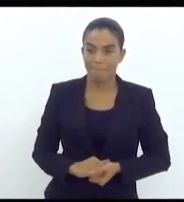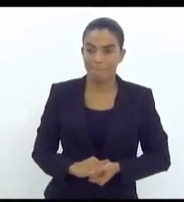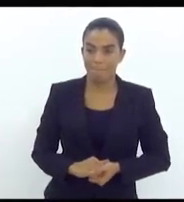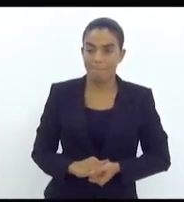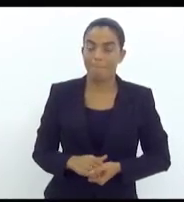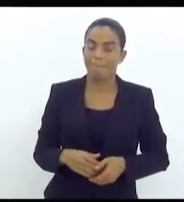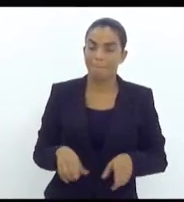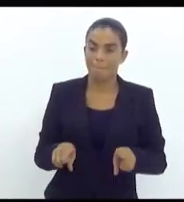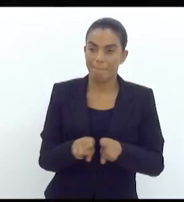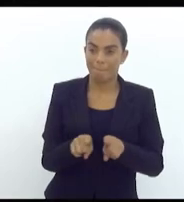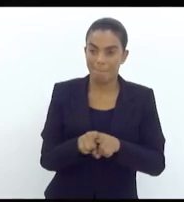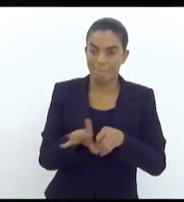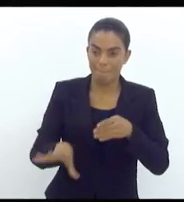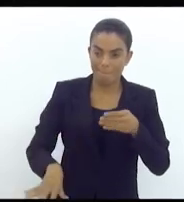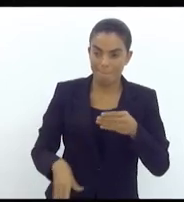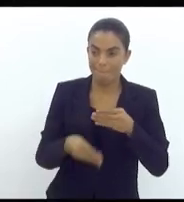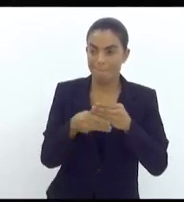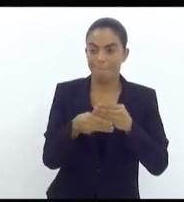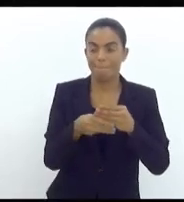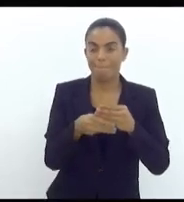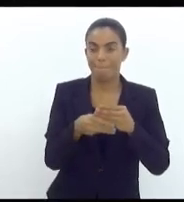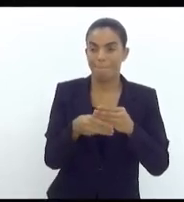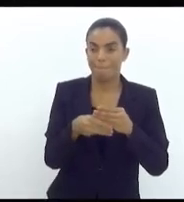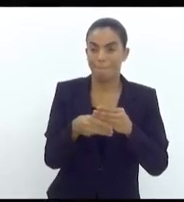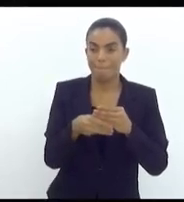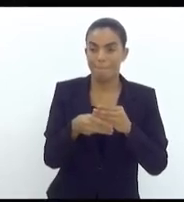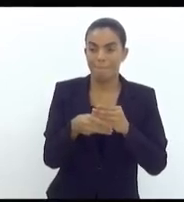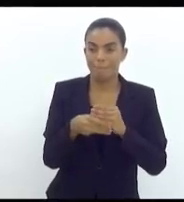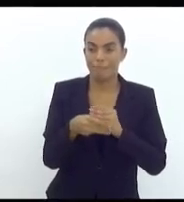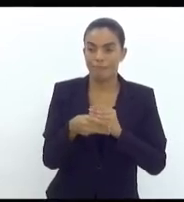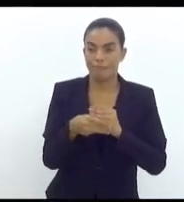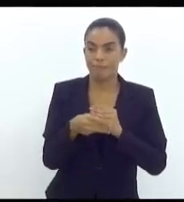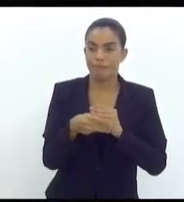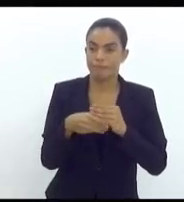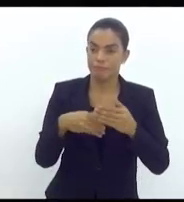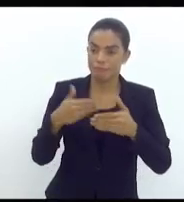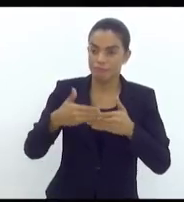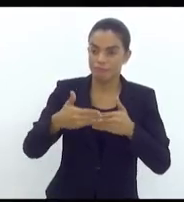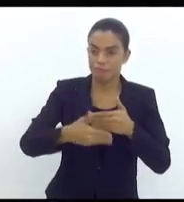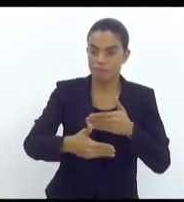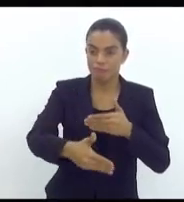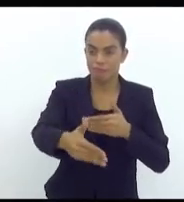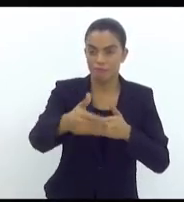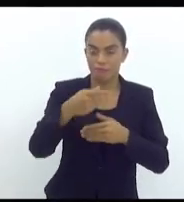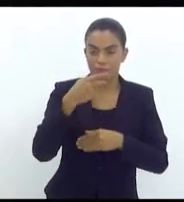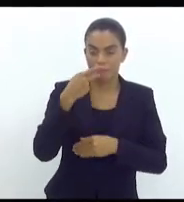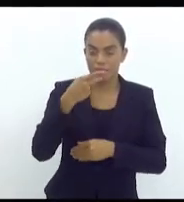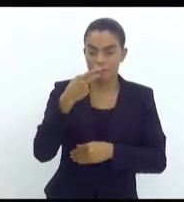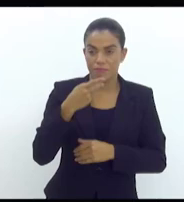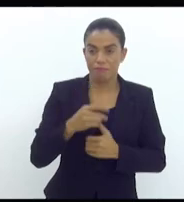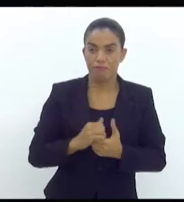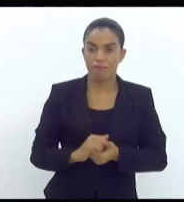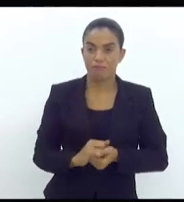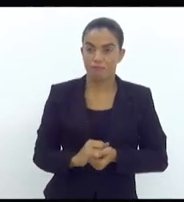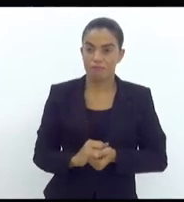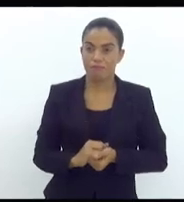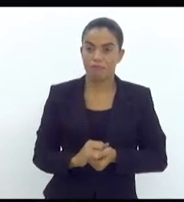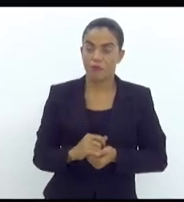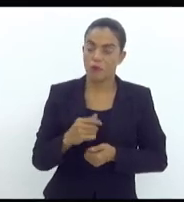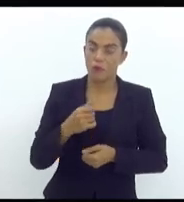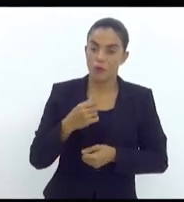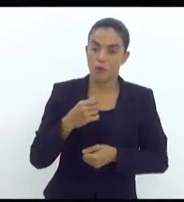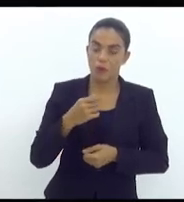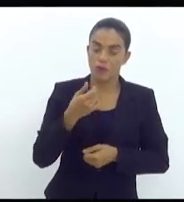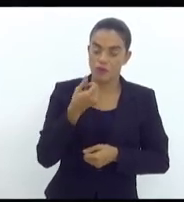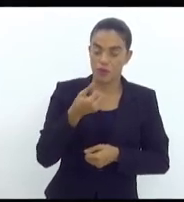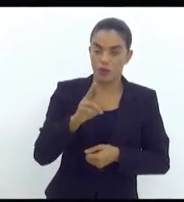e ainda quero dizer mais na sequência do que o senhor disse o senhor